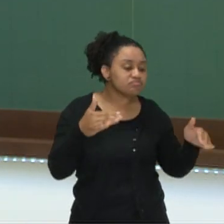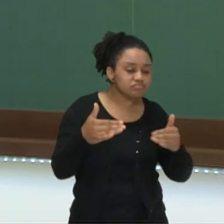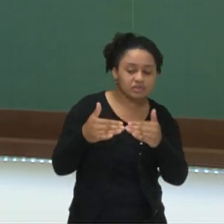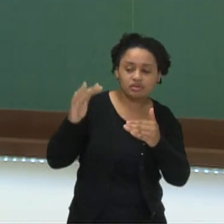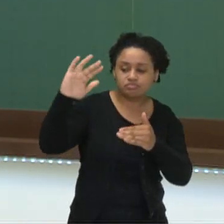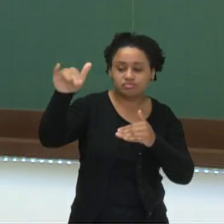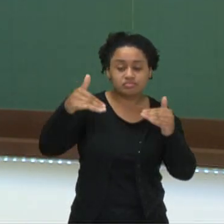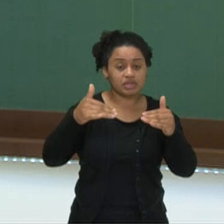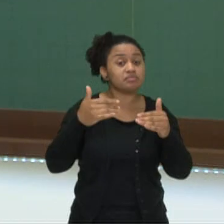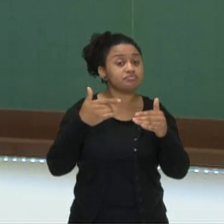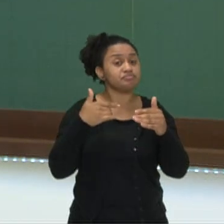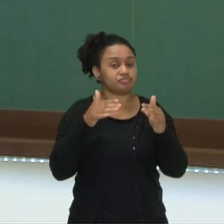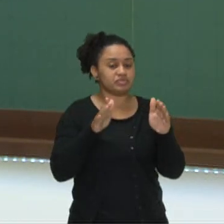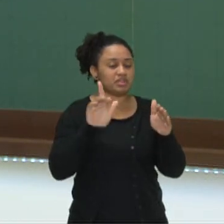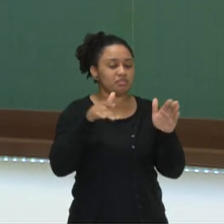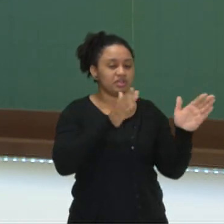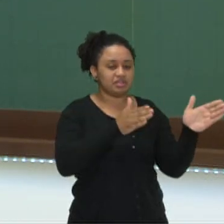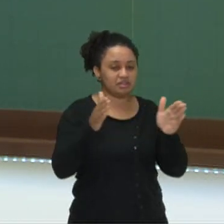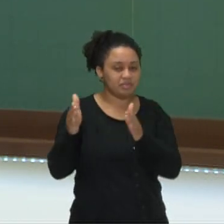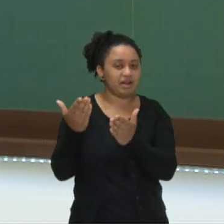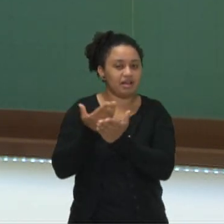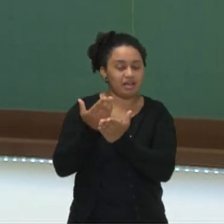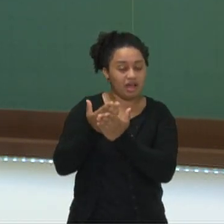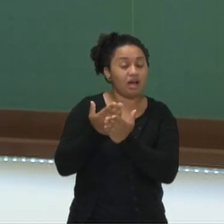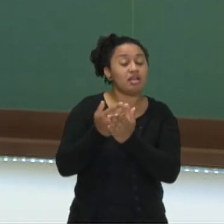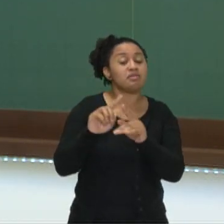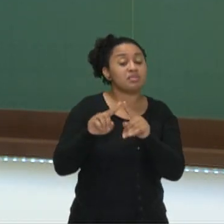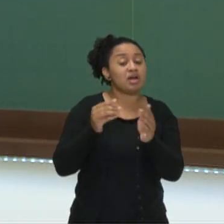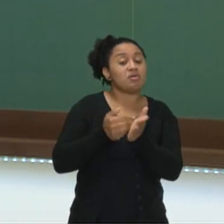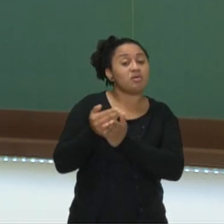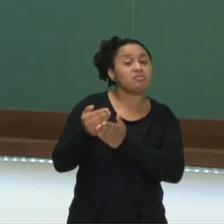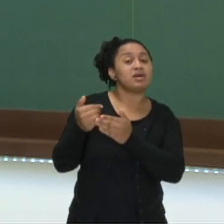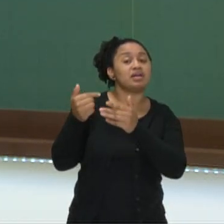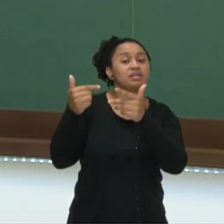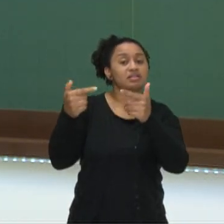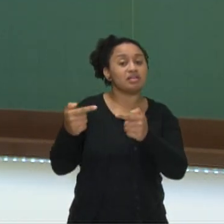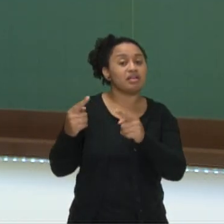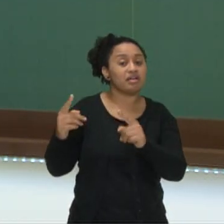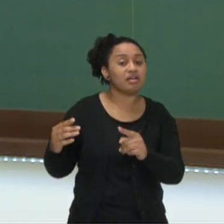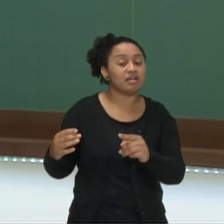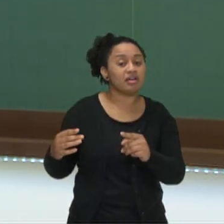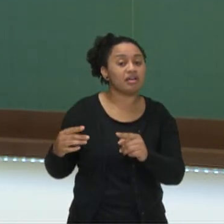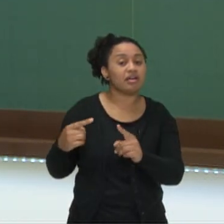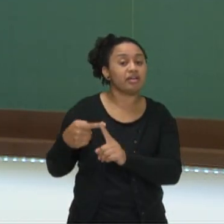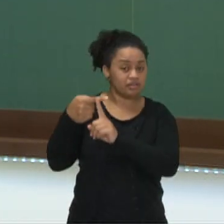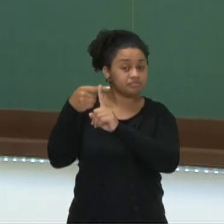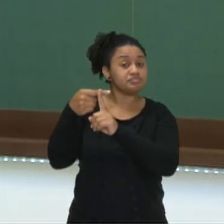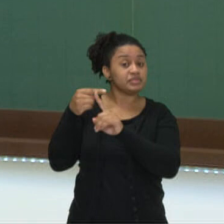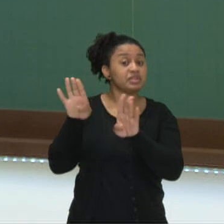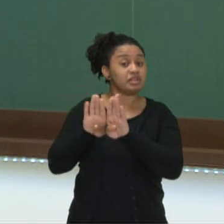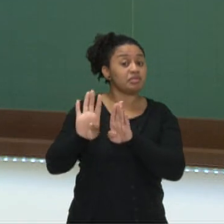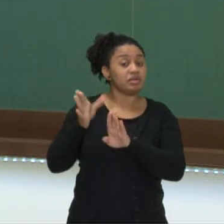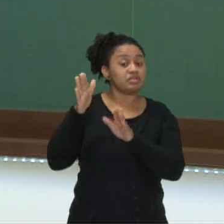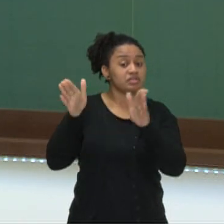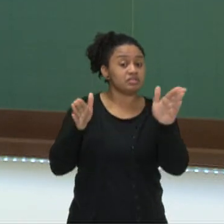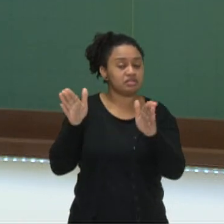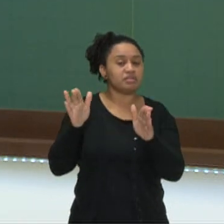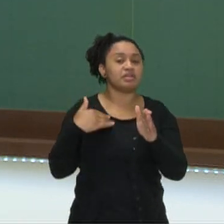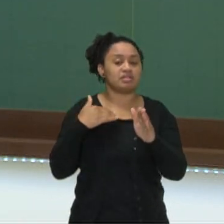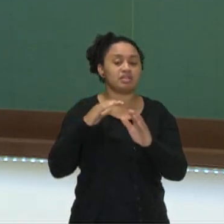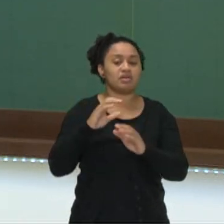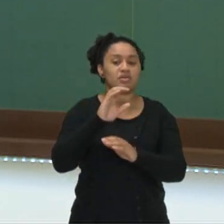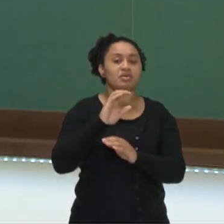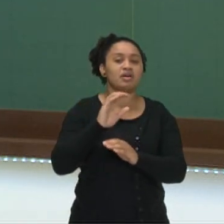paralelo, tá, pessoal? A gente vai separar em aulas, mas é paralelo. As cruzadas, elas também estão ocorrendo neste momento. Então, cristãos estão indo lá